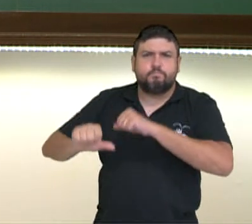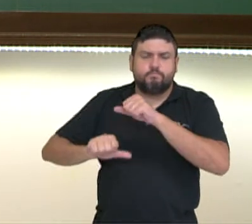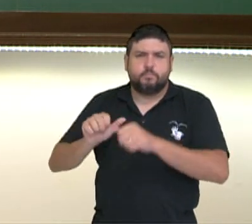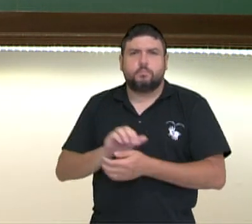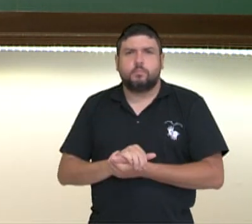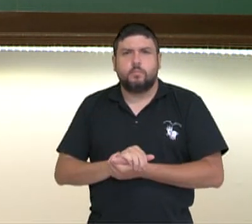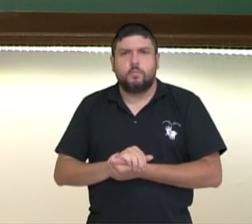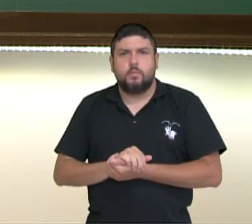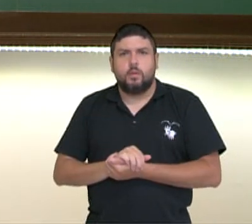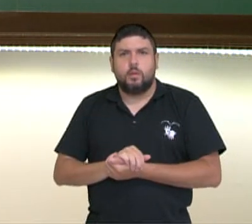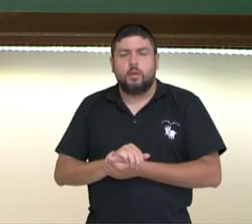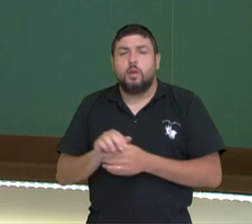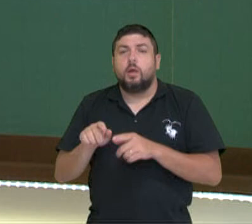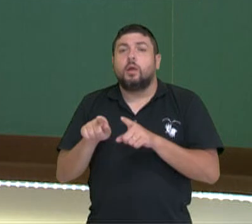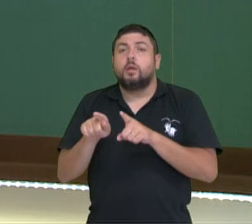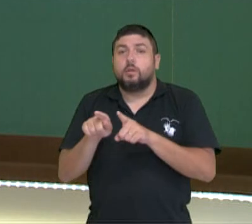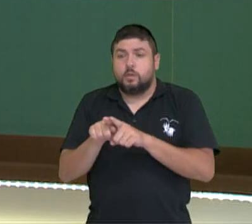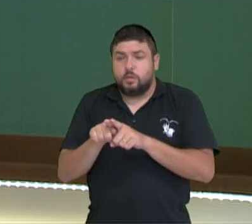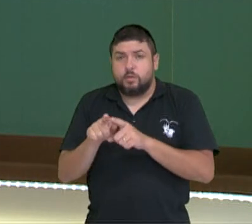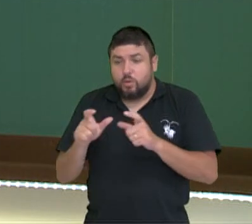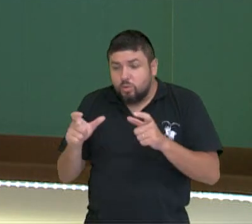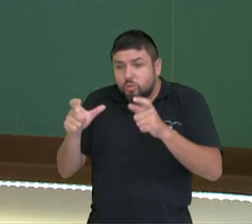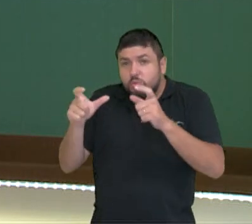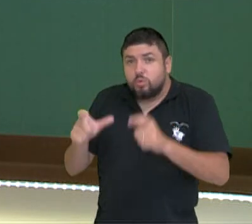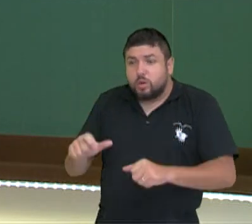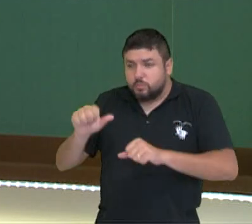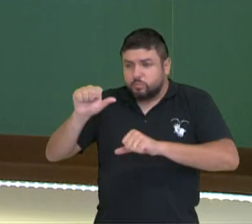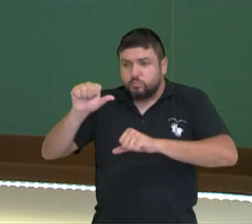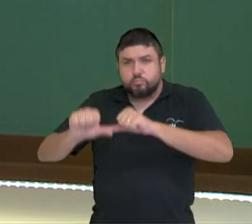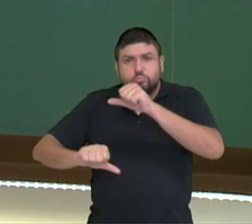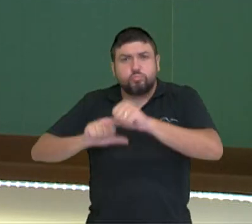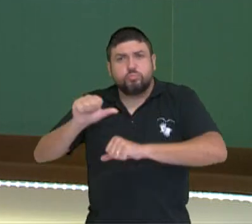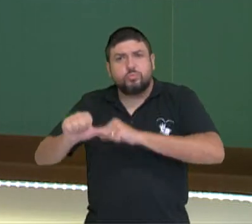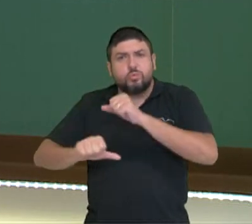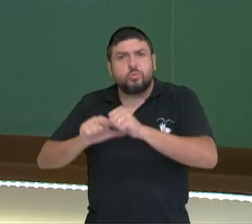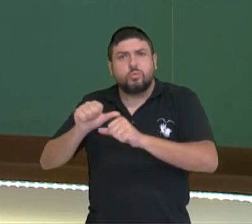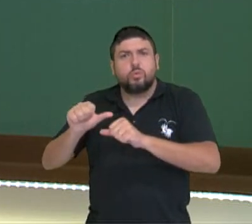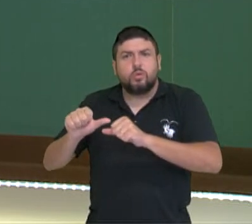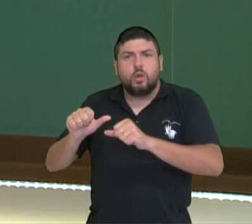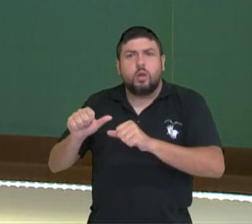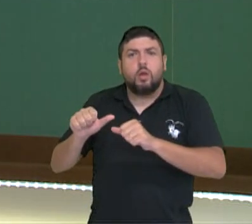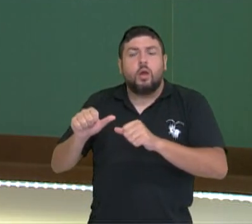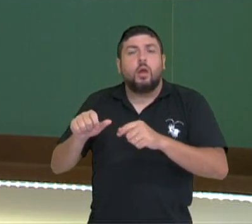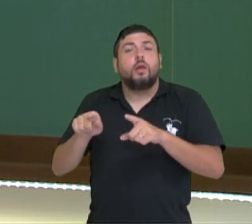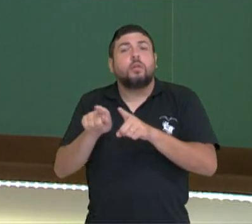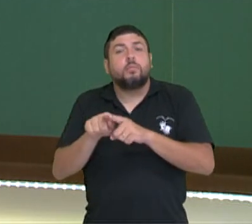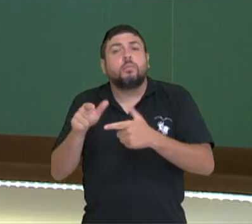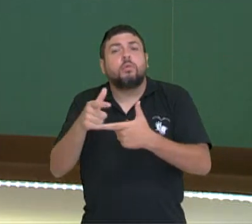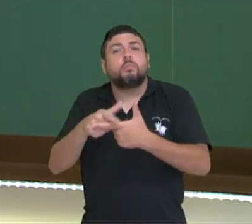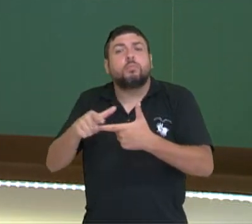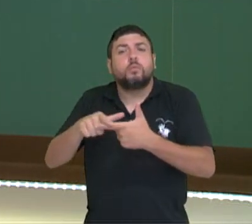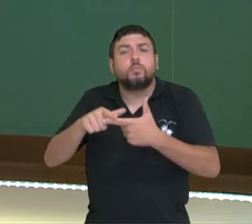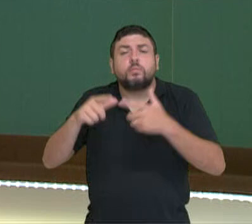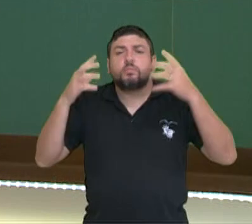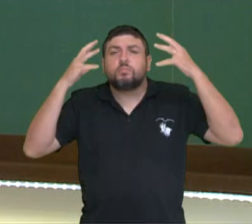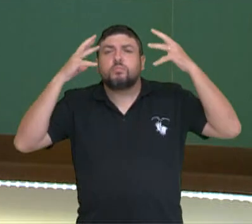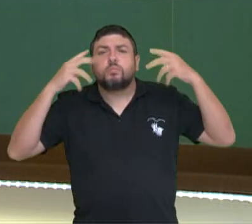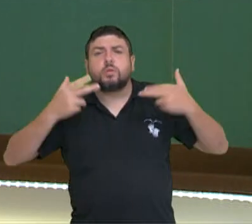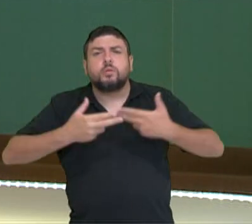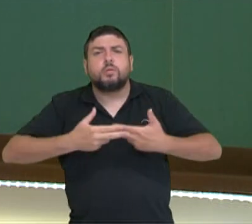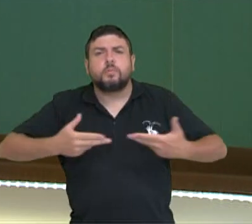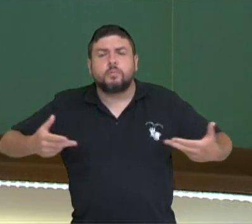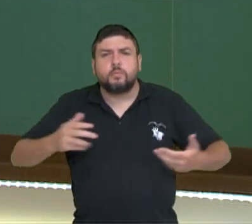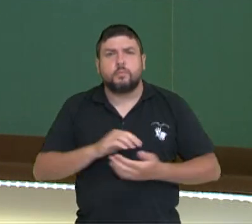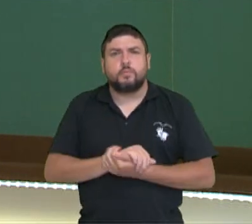de modificar, então, a geografia natural, ela vai atingir a fauna e a flora também,